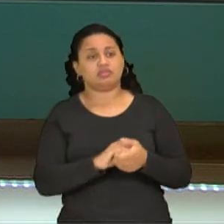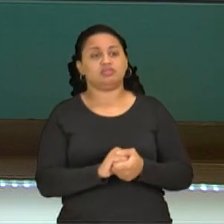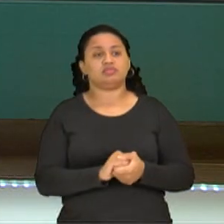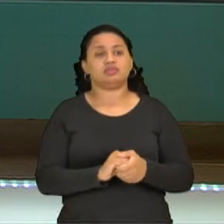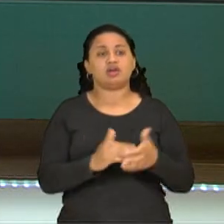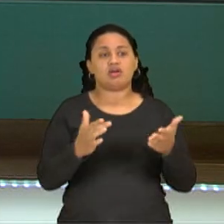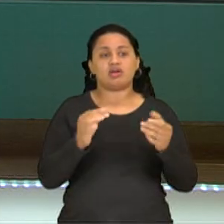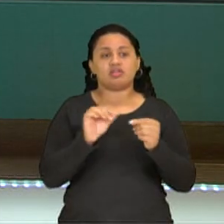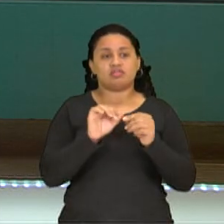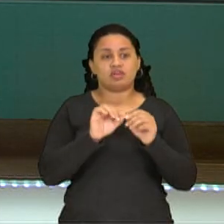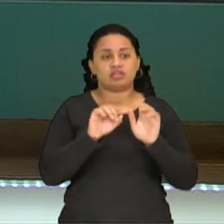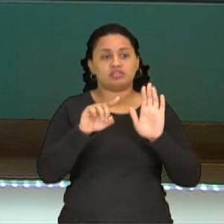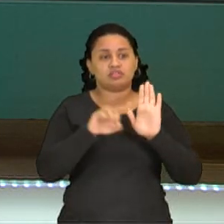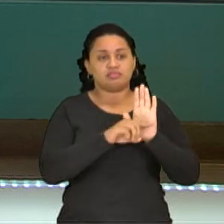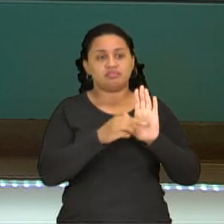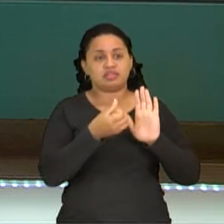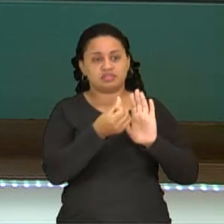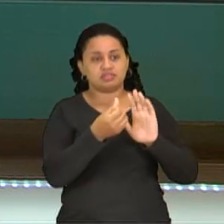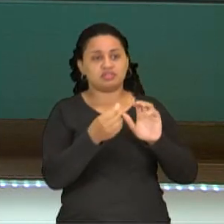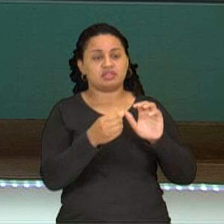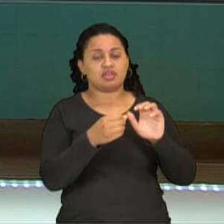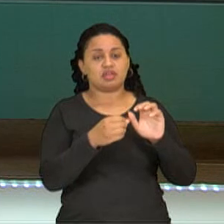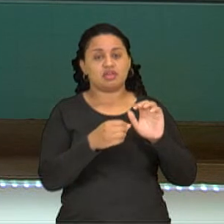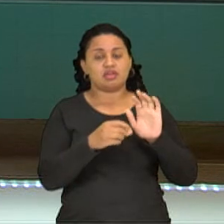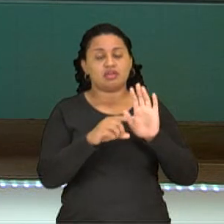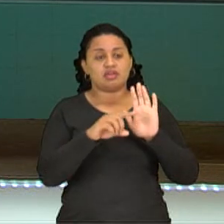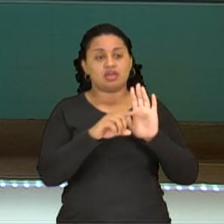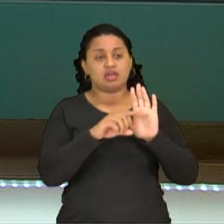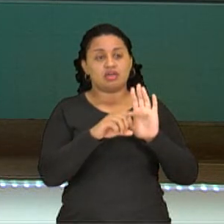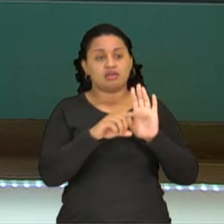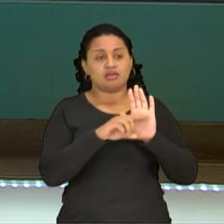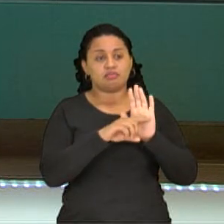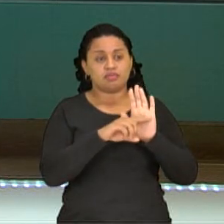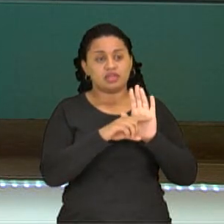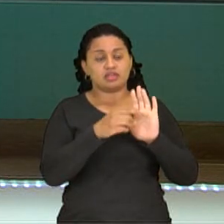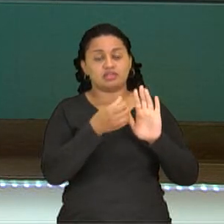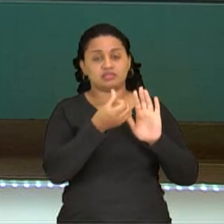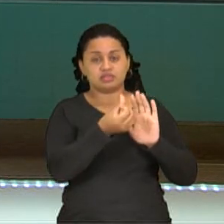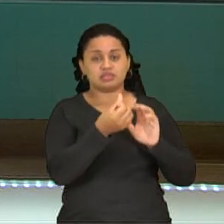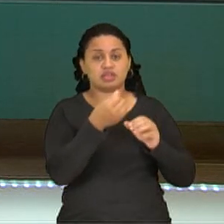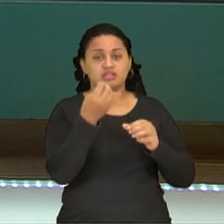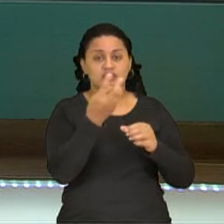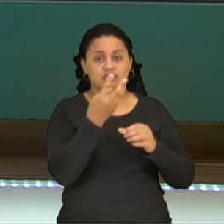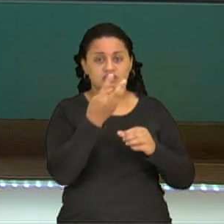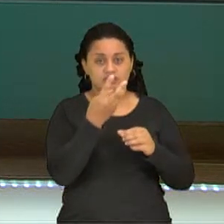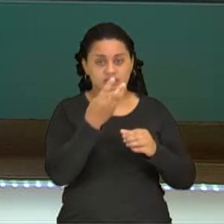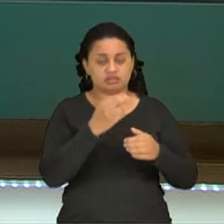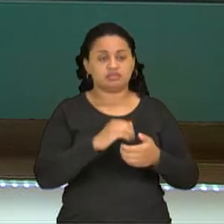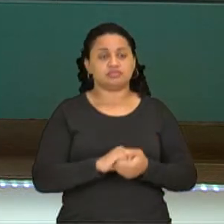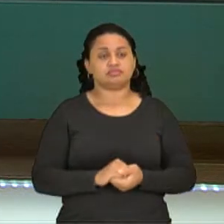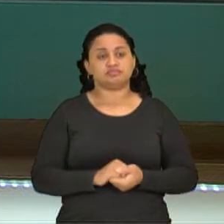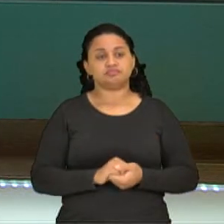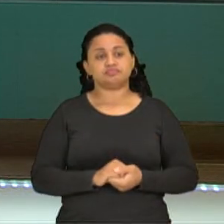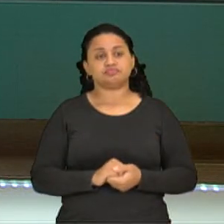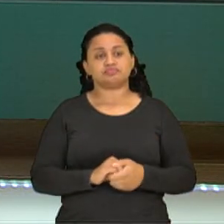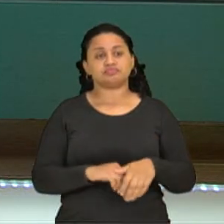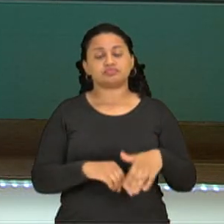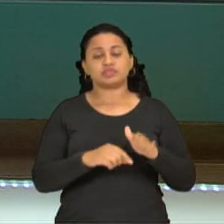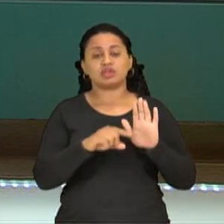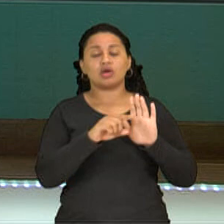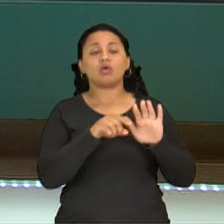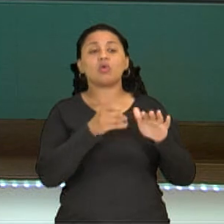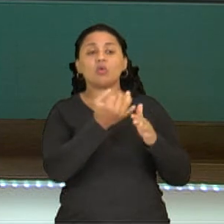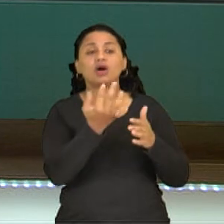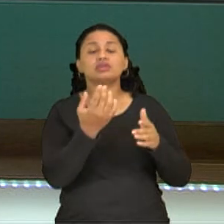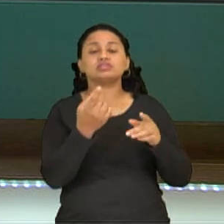6 agora elevado à terceira potência ou menos 6 elevado ao cubo. Quantas